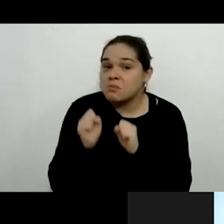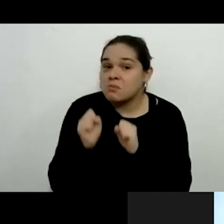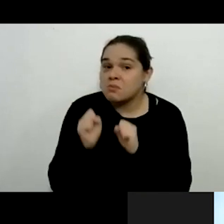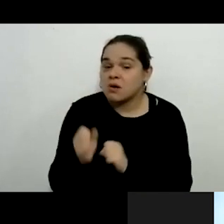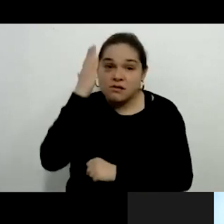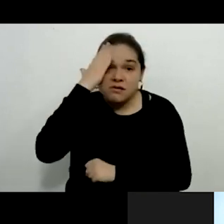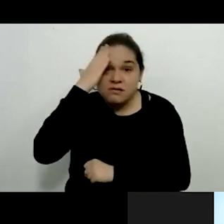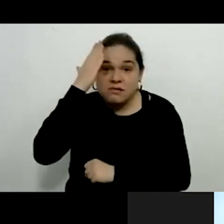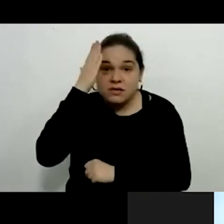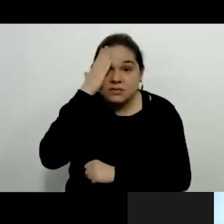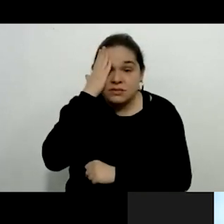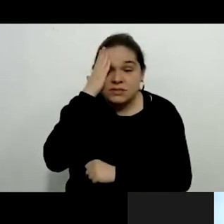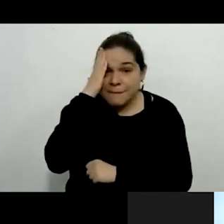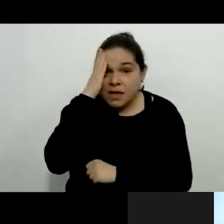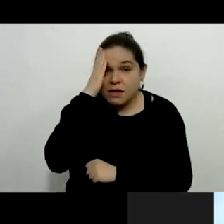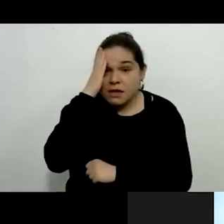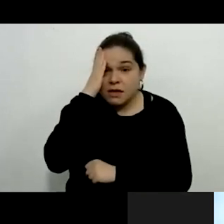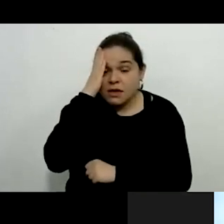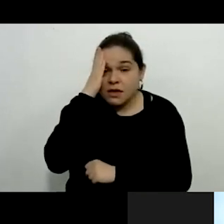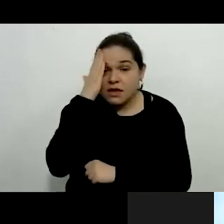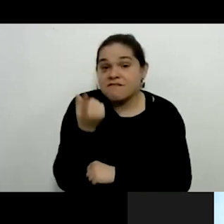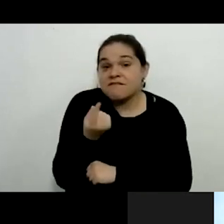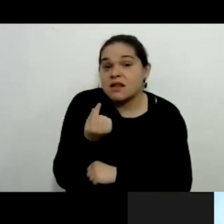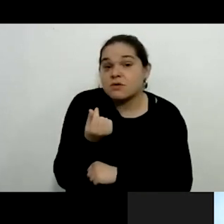essa questão de valores?